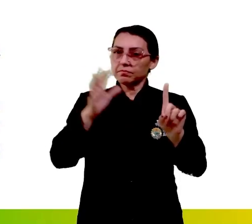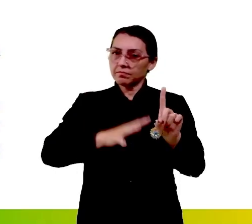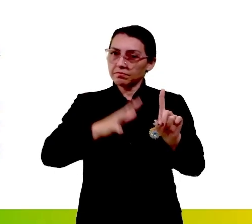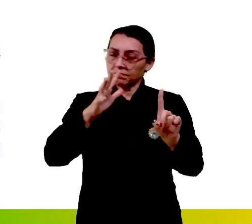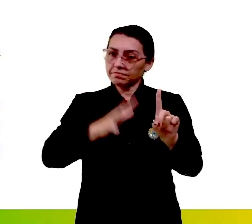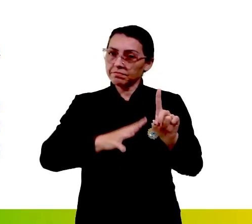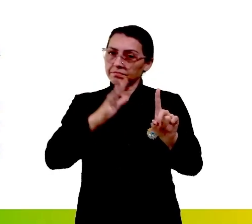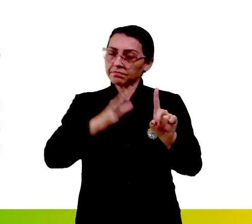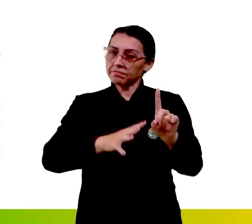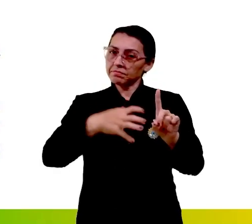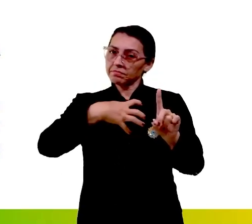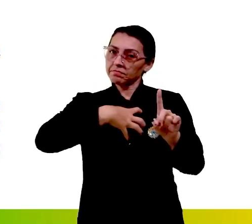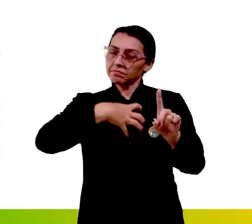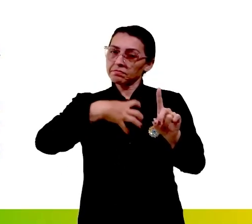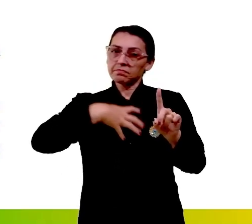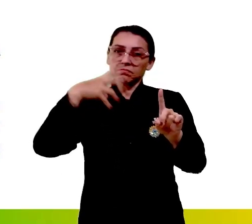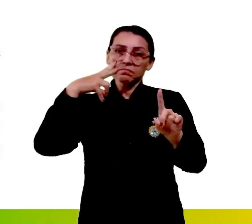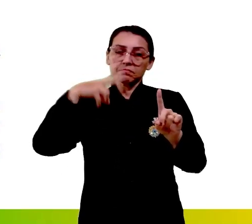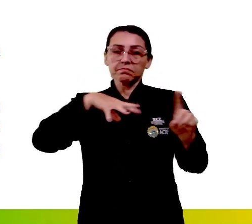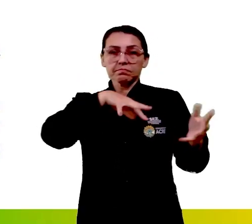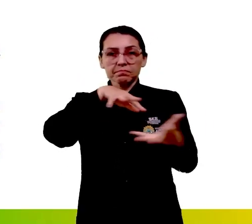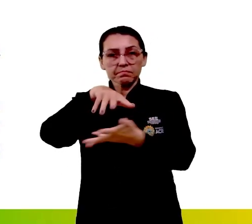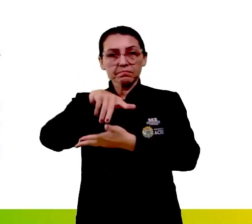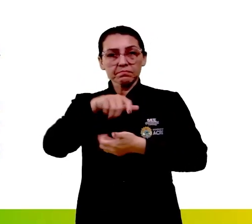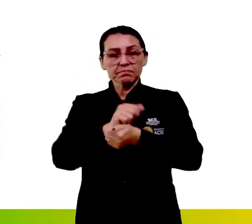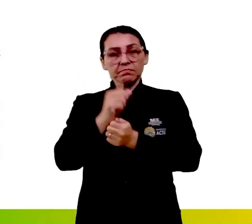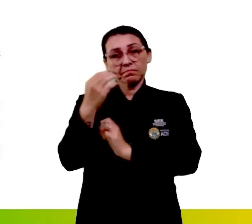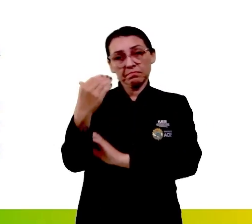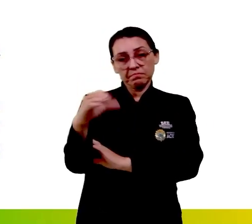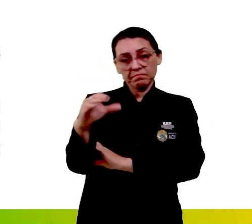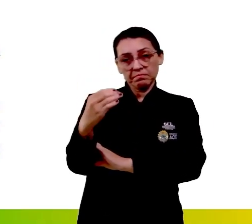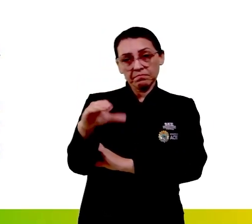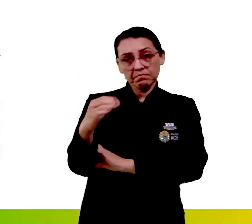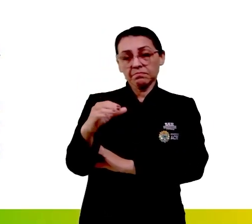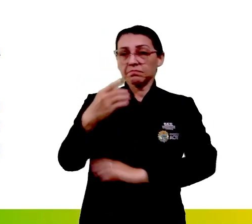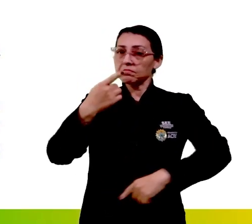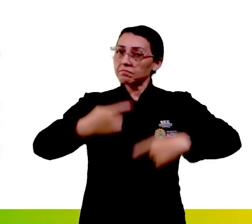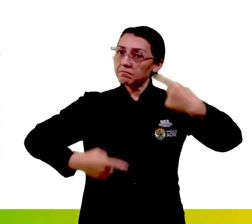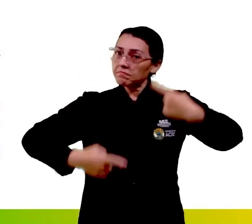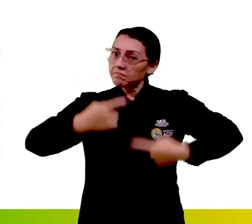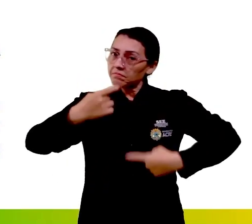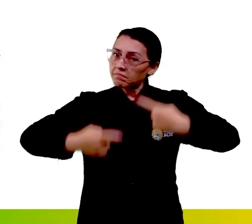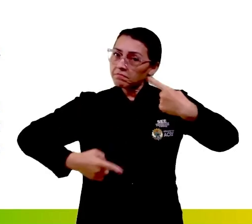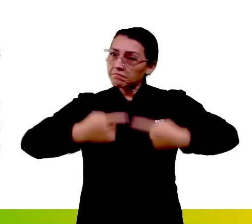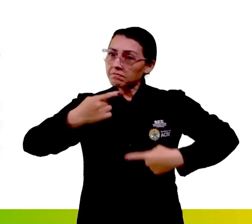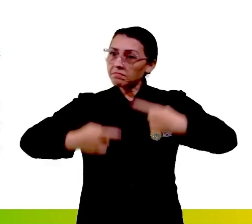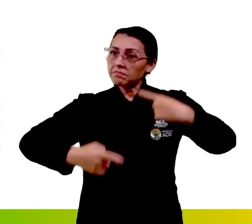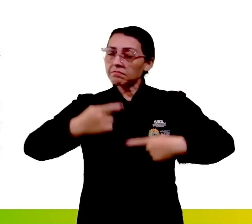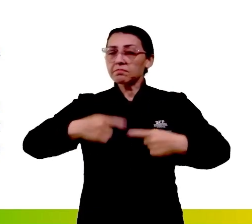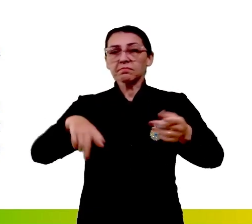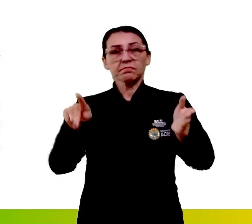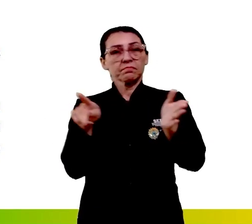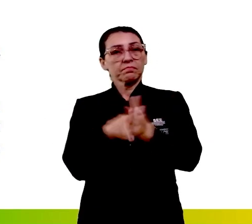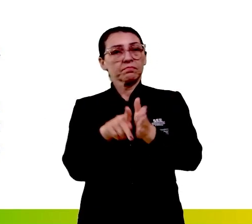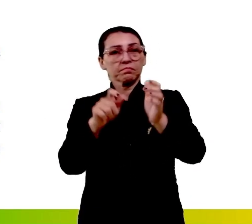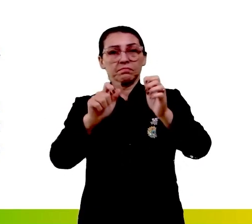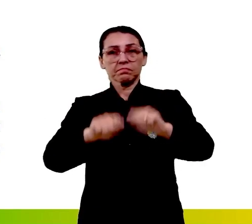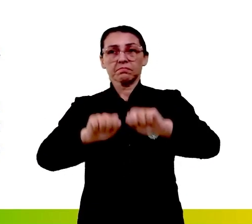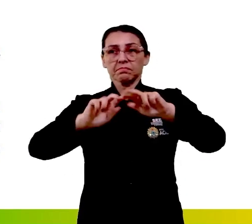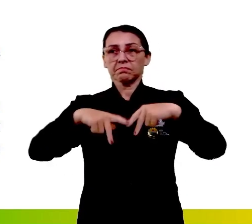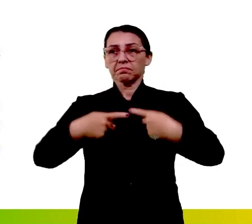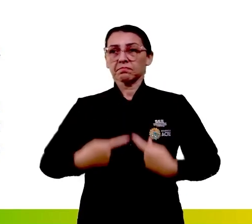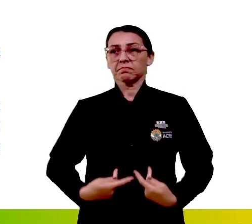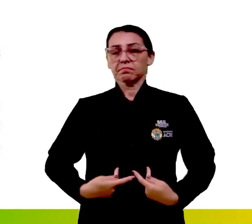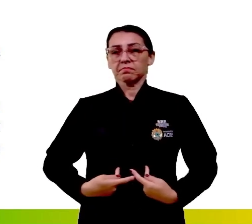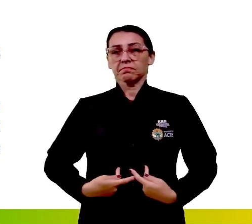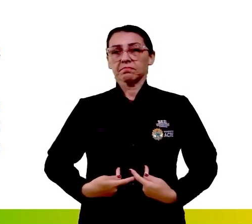influenciando a forma como vemos o mundo, a ciência, a política, a própria condição humana e